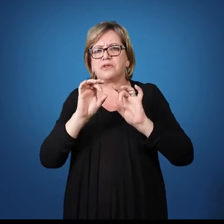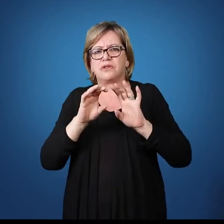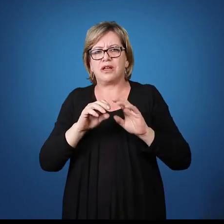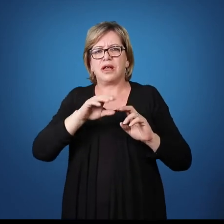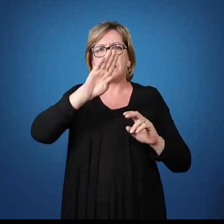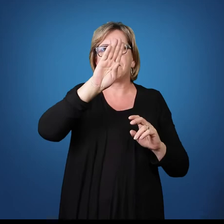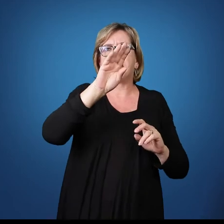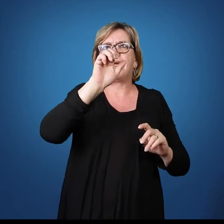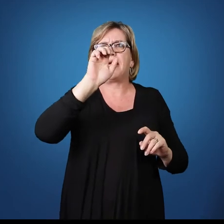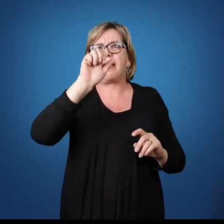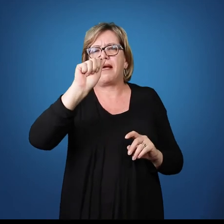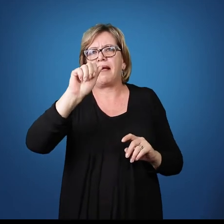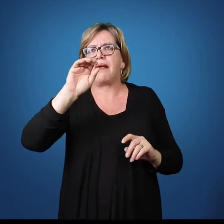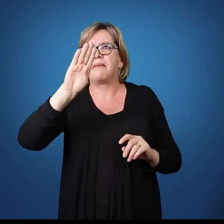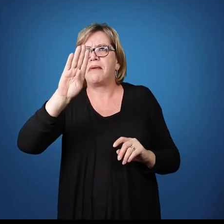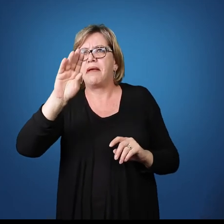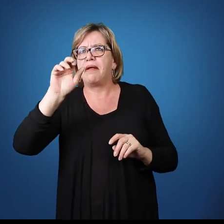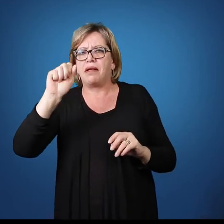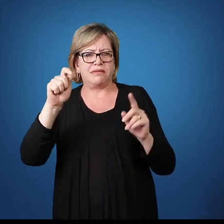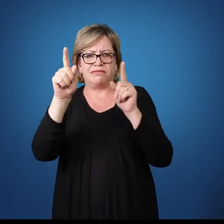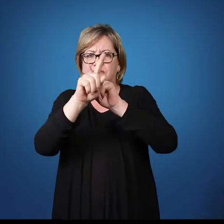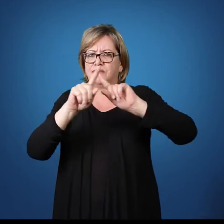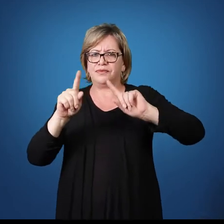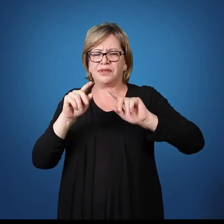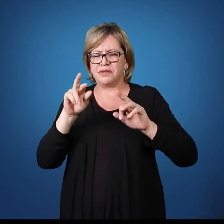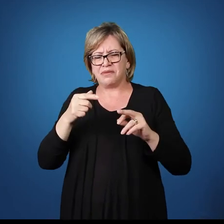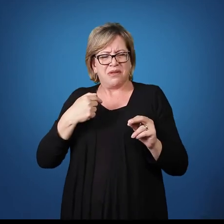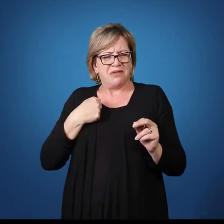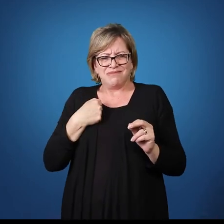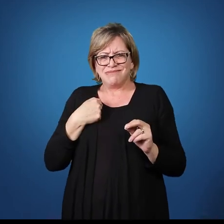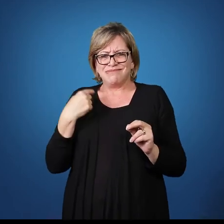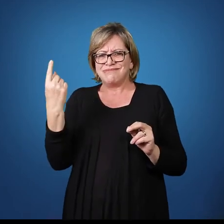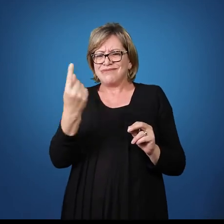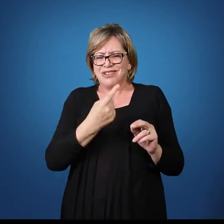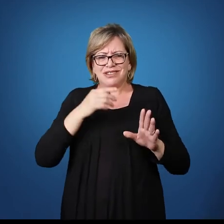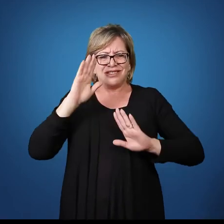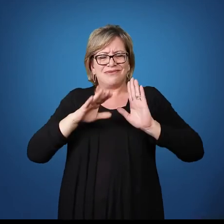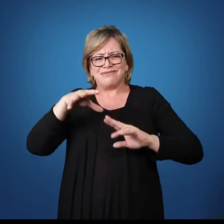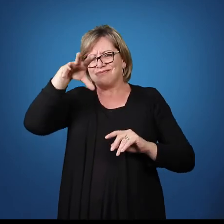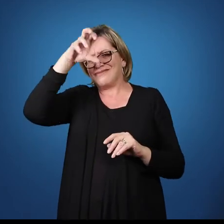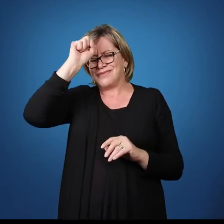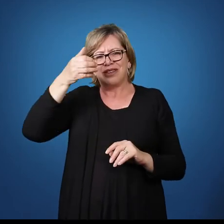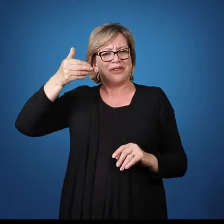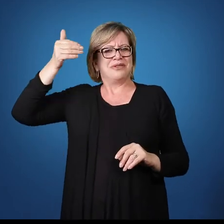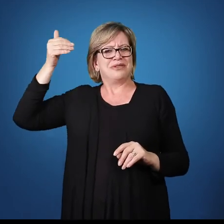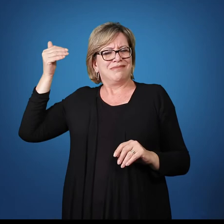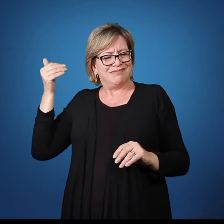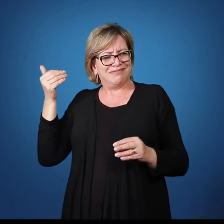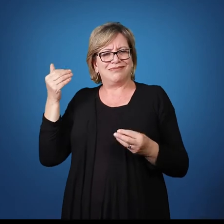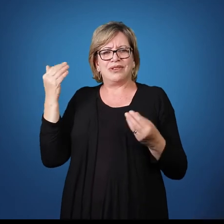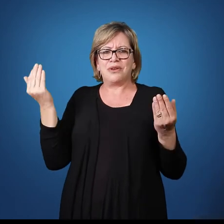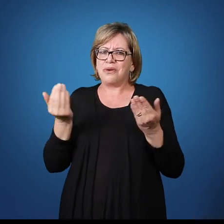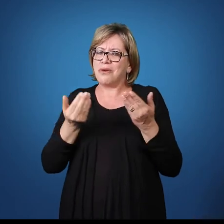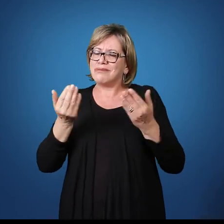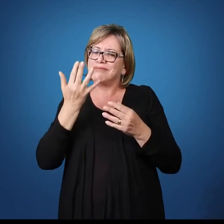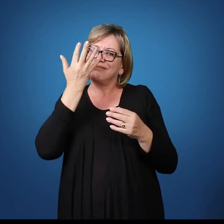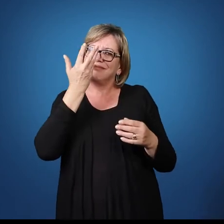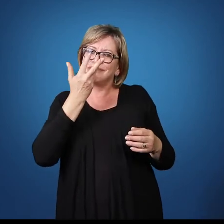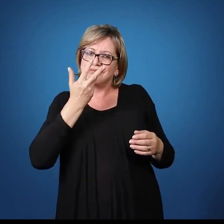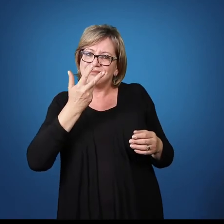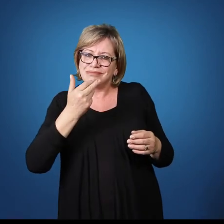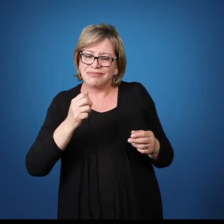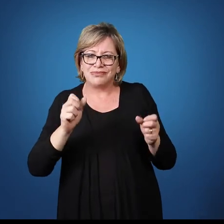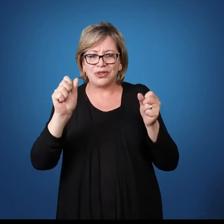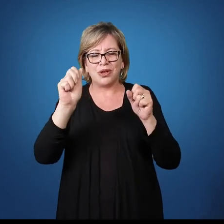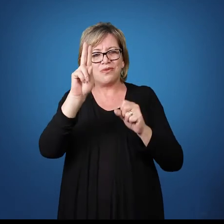para o beabá, como nós muitas vezes fomos, né? Aprendemos e fomos alfabetizados. Hoje a criança ela tem uso